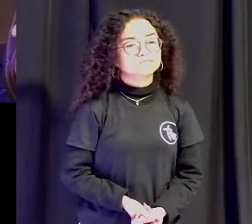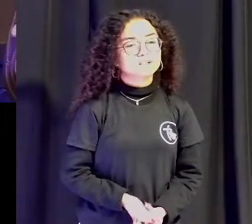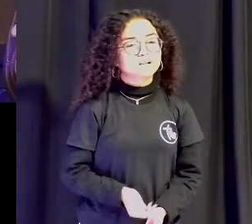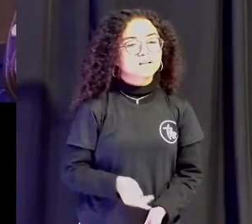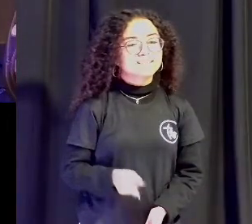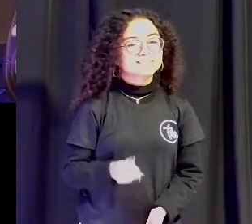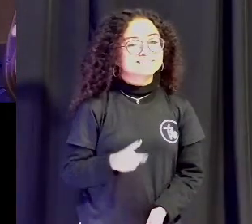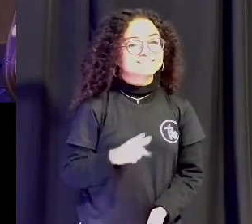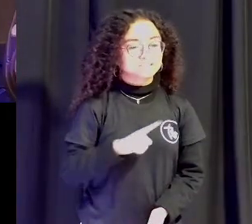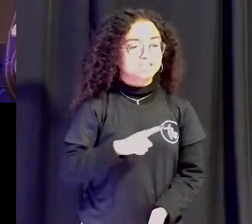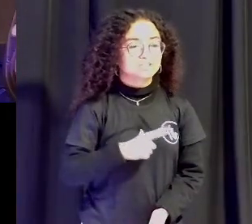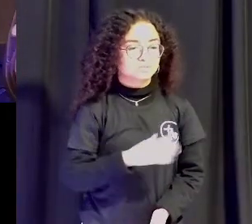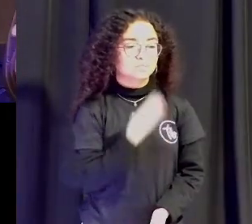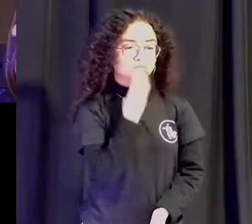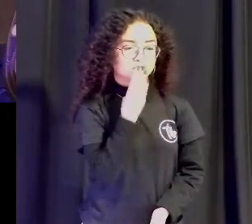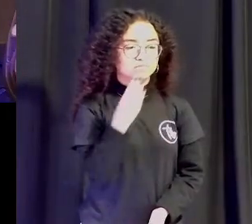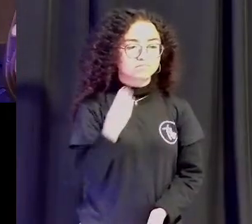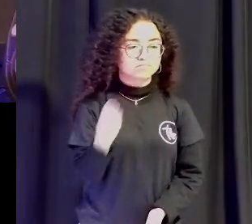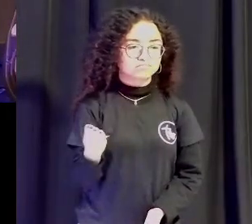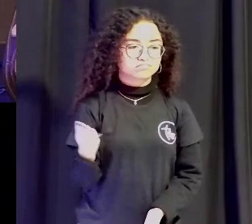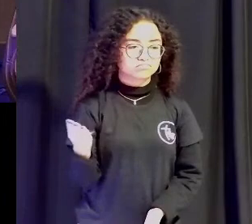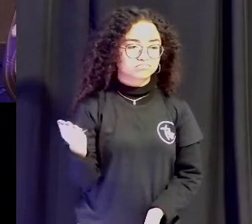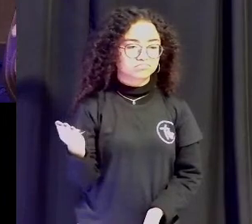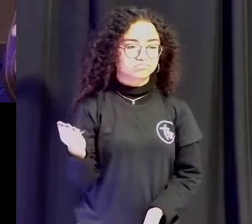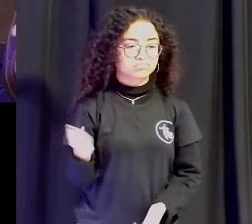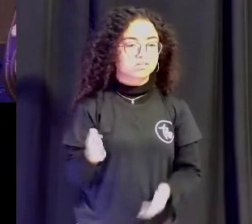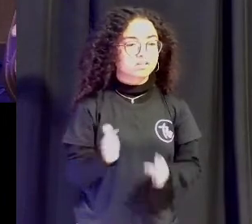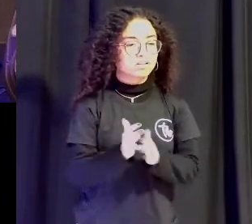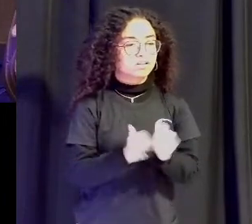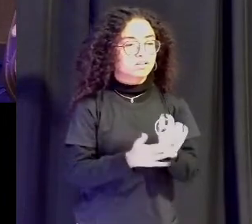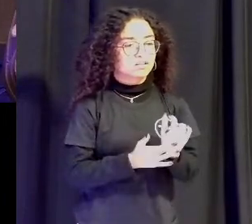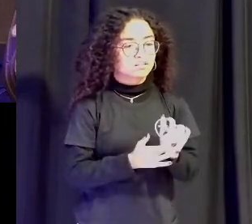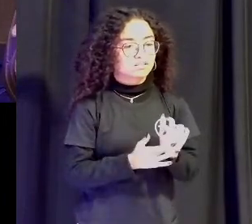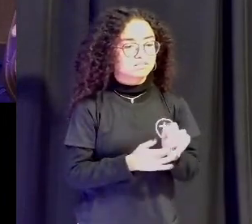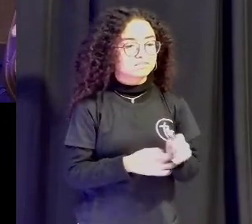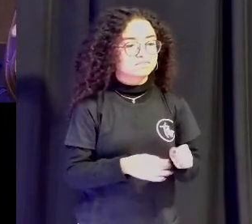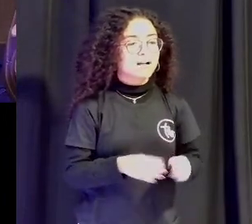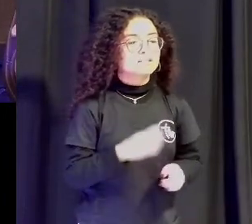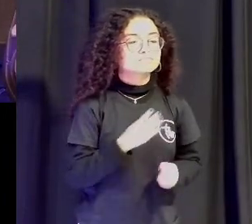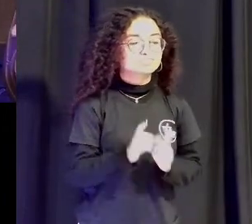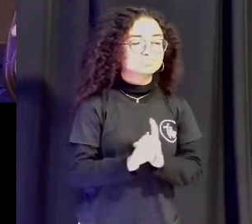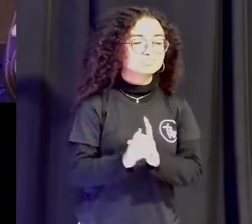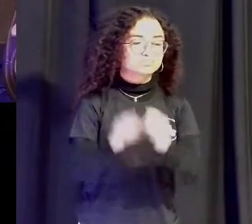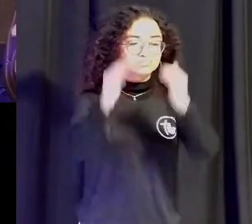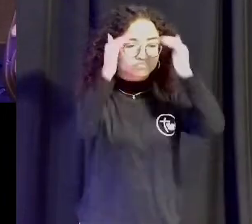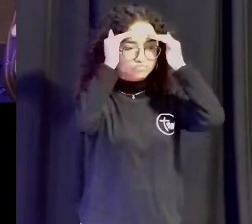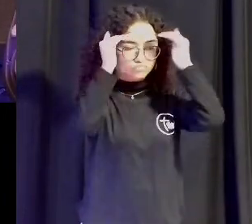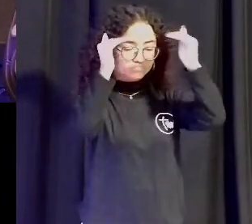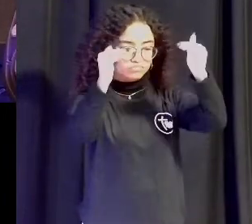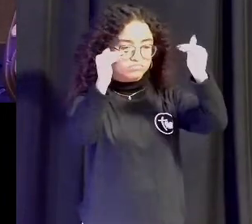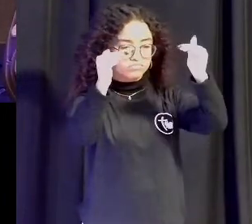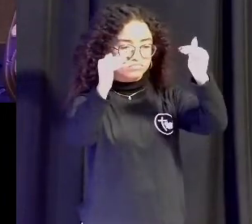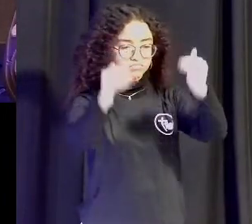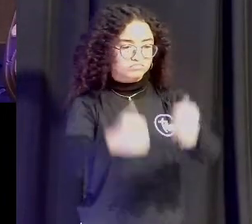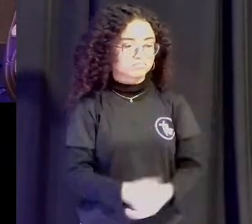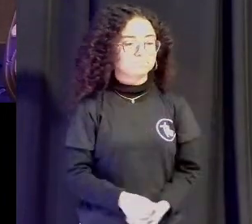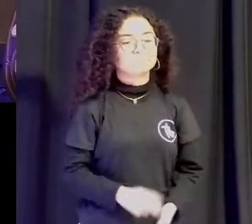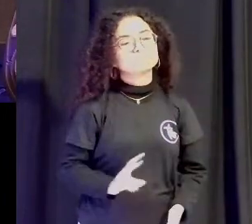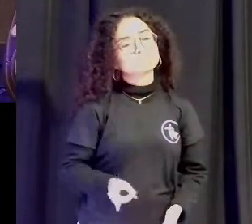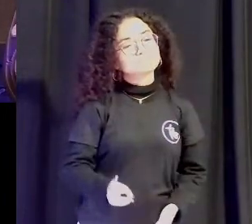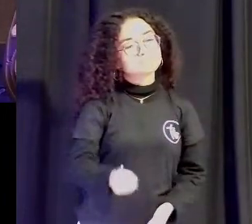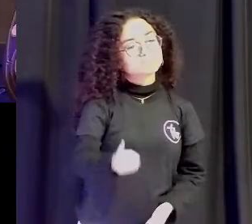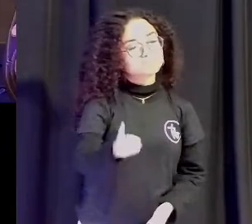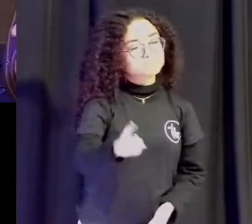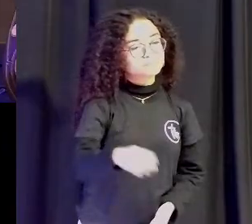promessa de Jesus sobre eles, e eles foram obedientes a essa promessa. Eles permaneceram em